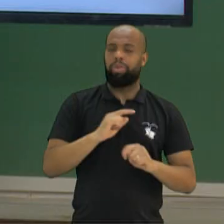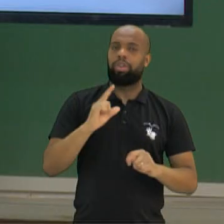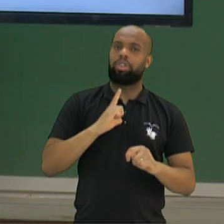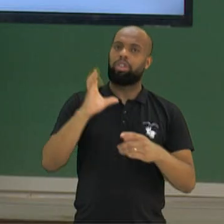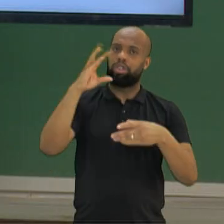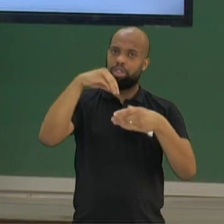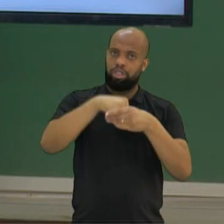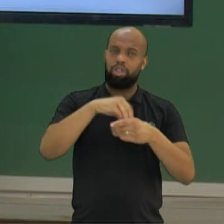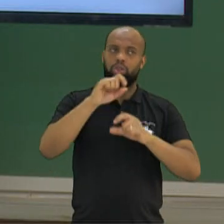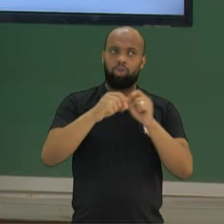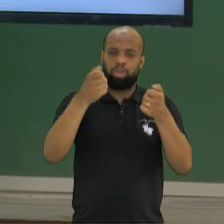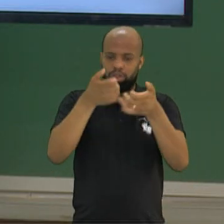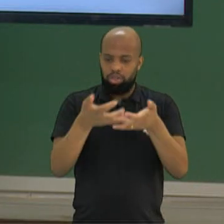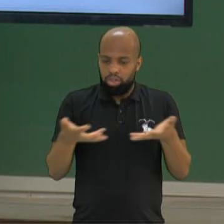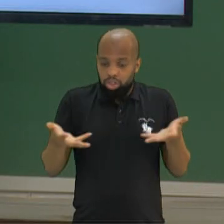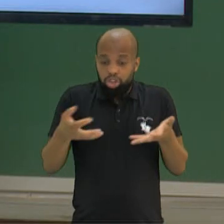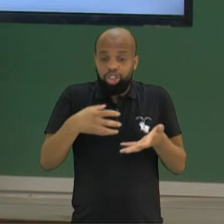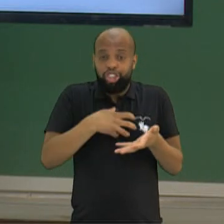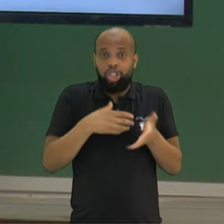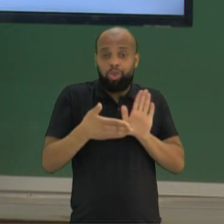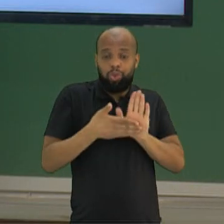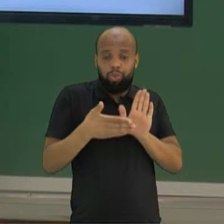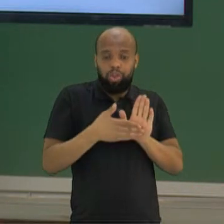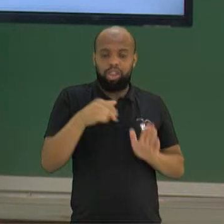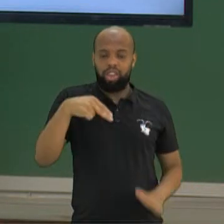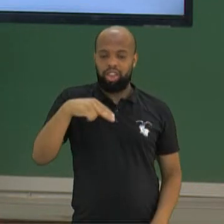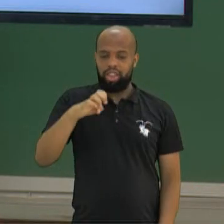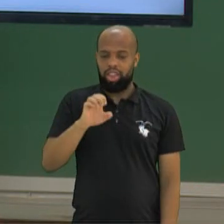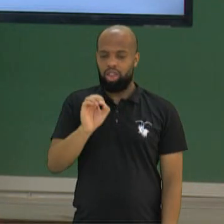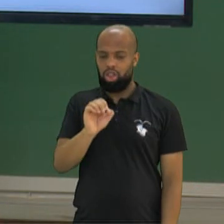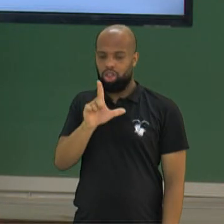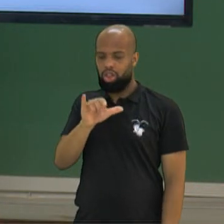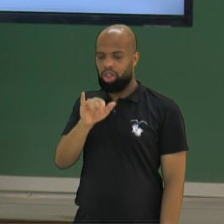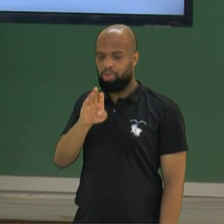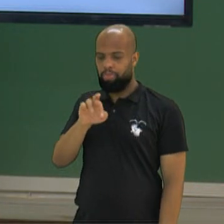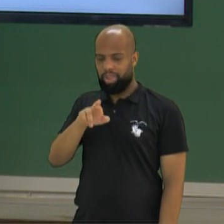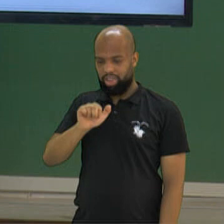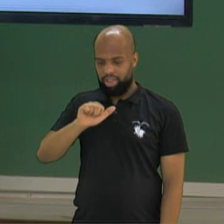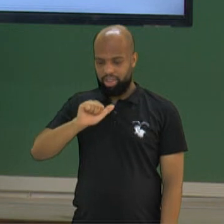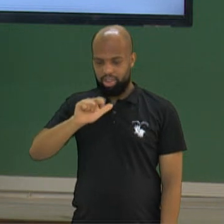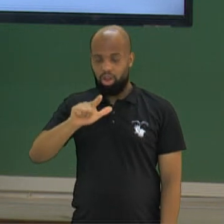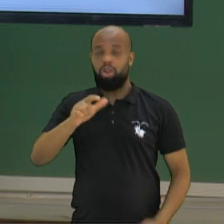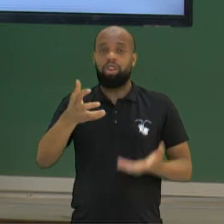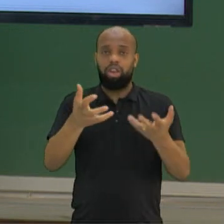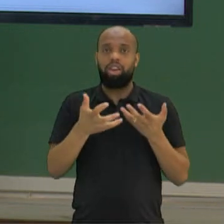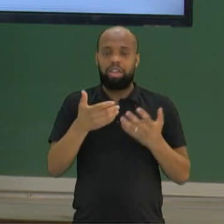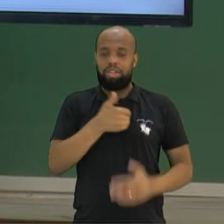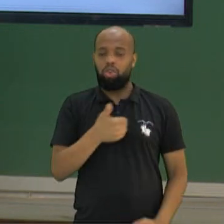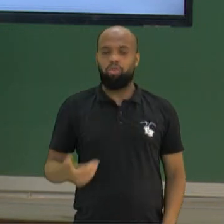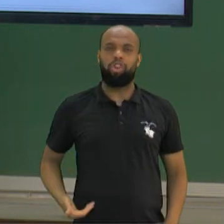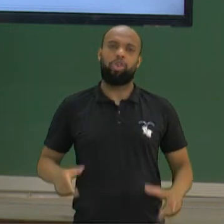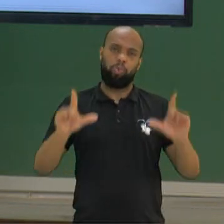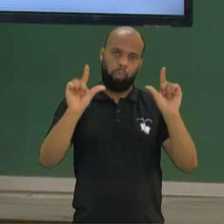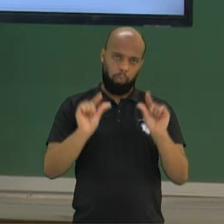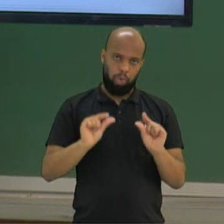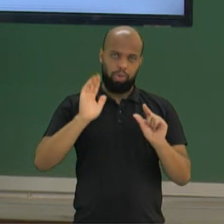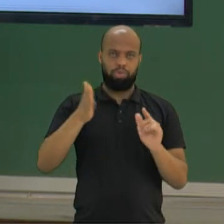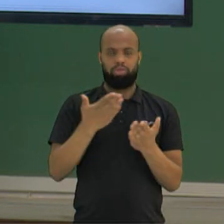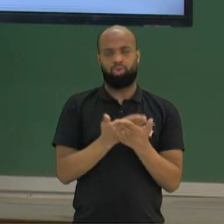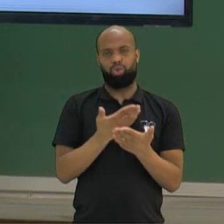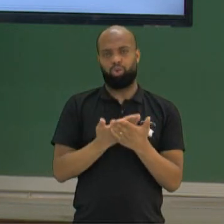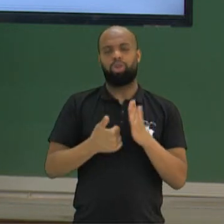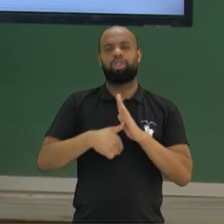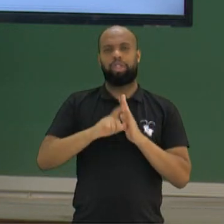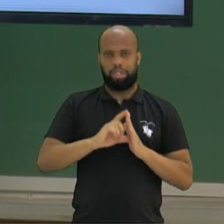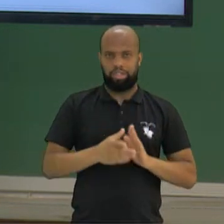daquela cartilha neoliberal da nova ordem mundial, que pregava aí a teoria do Estado mínimo, como a gente já discutiu nessa aula,